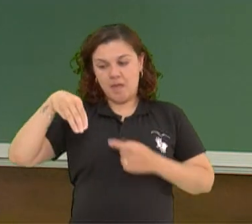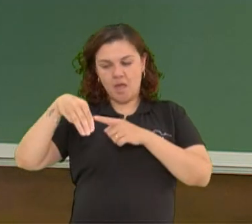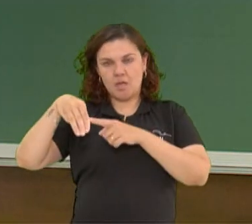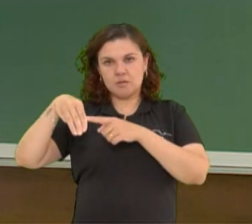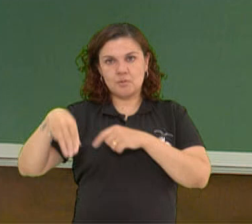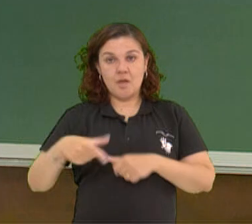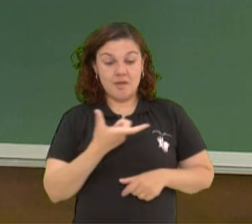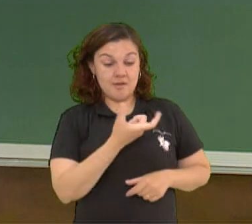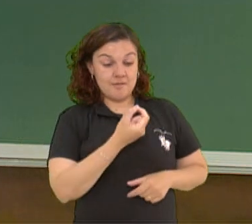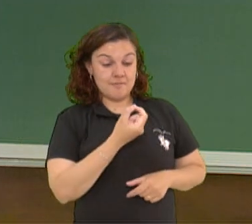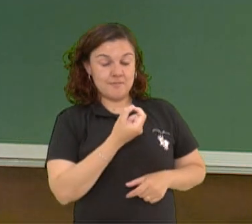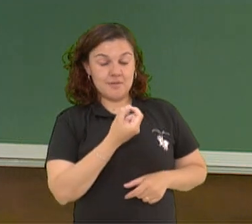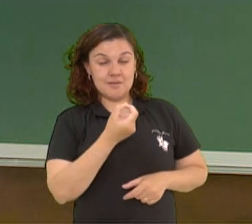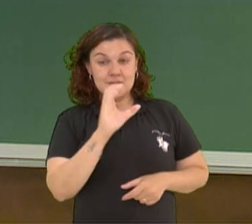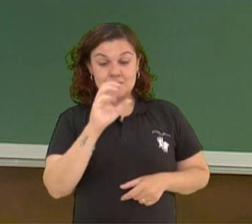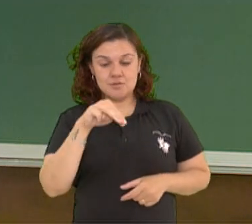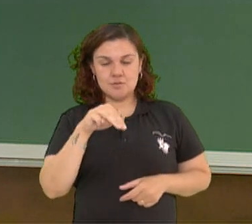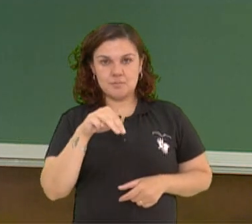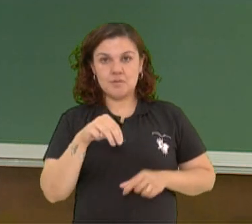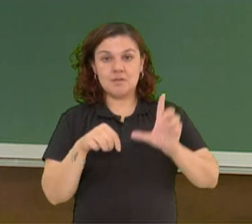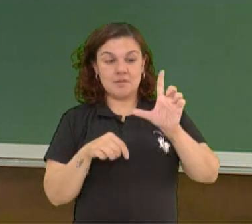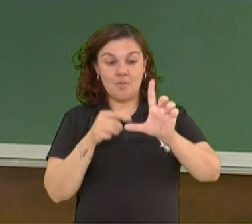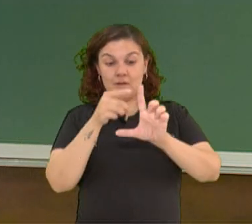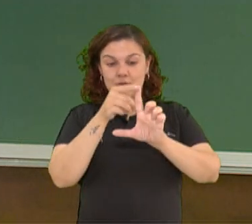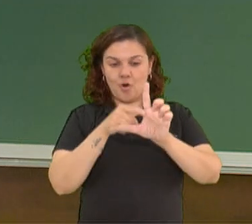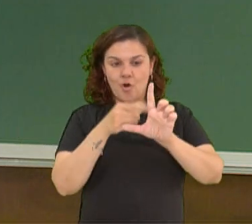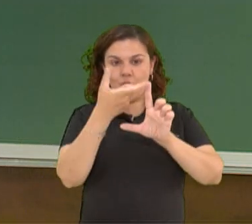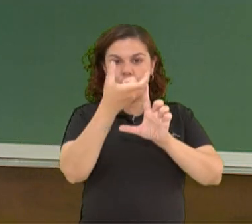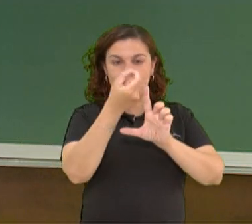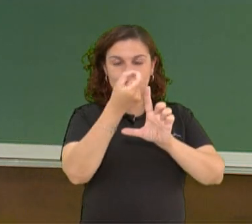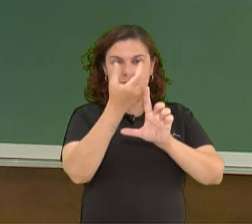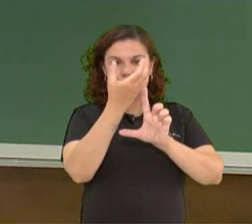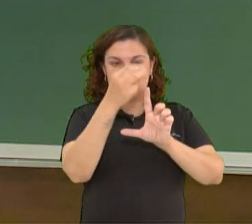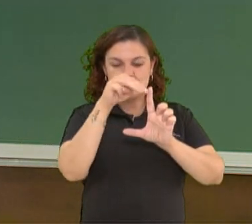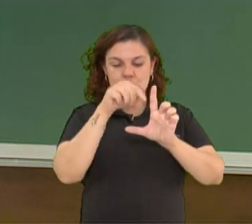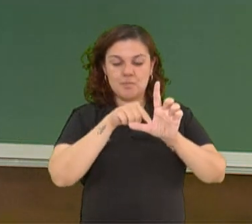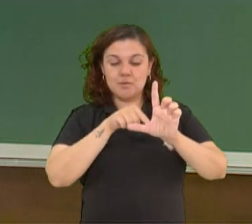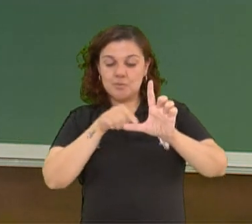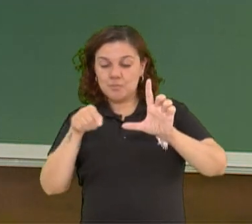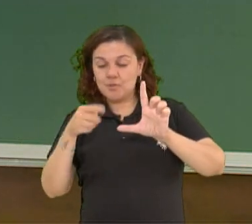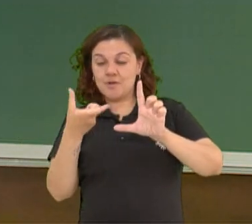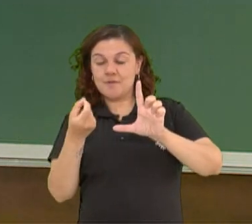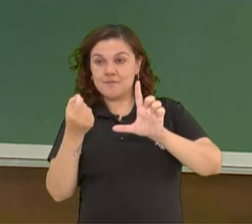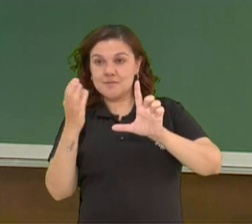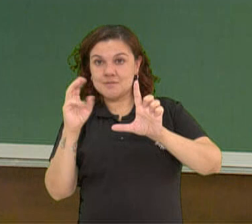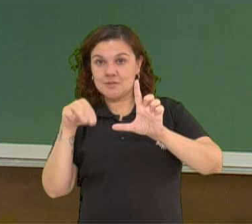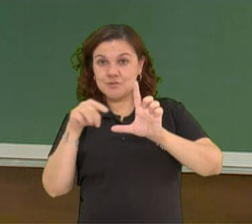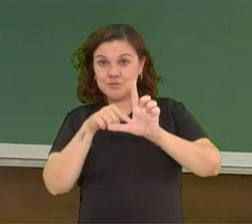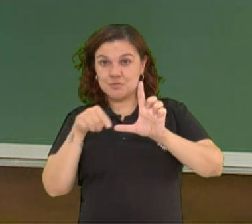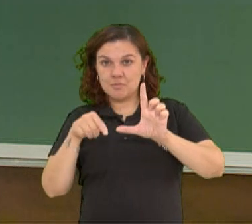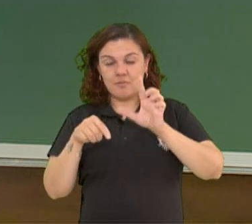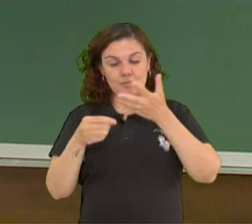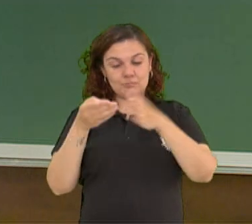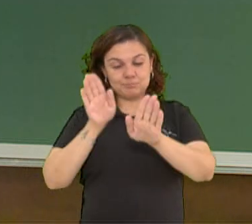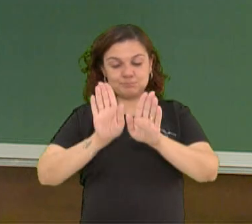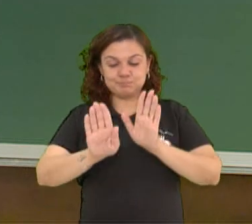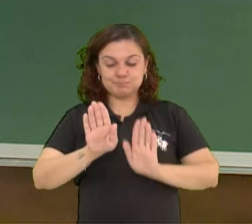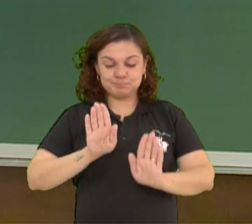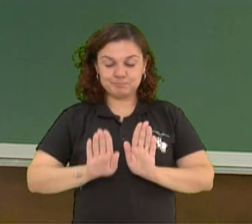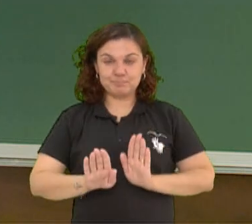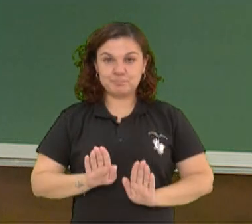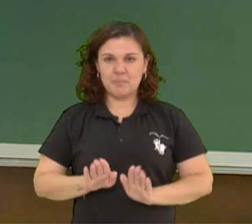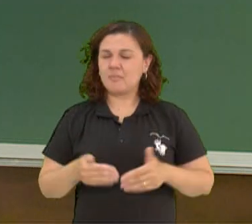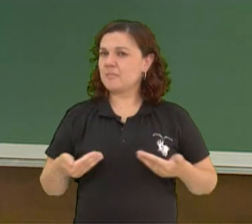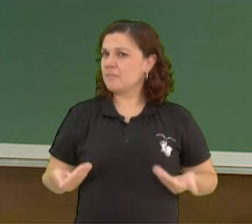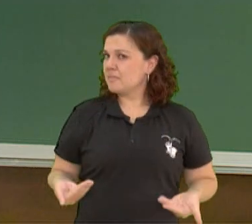a minha lajota é mais ou menos 20 por 20. Então, foi usada essas lajotas, uma do ladinho da outra, lá e foi cobrindo essa área.